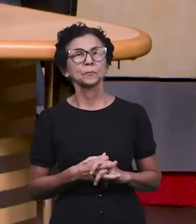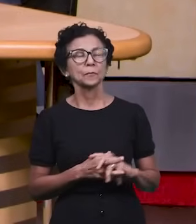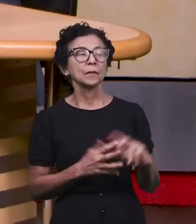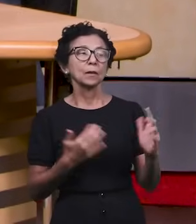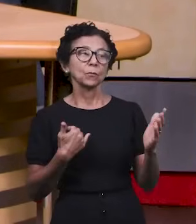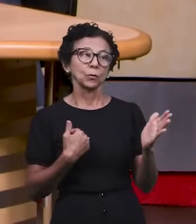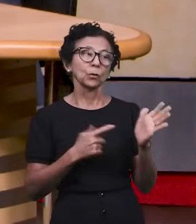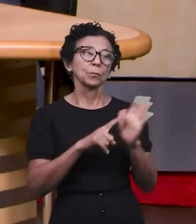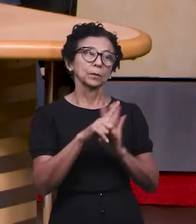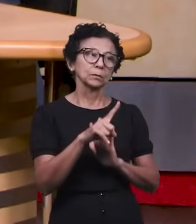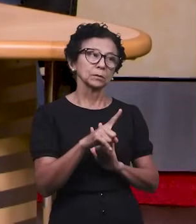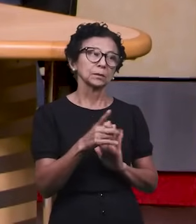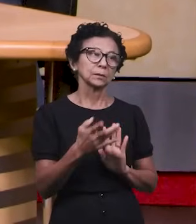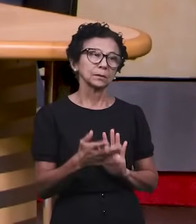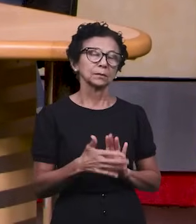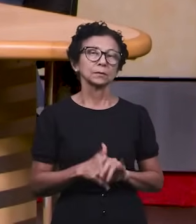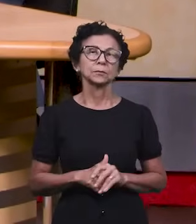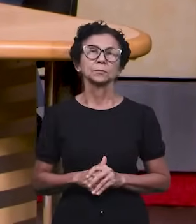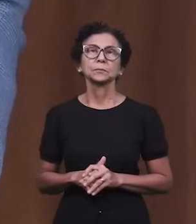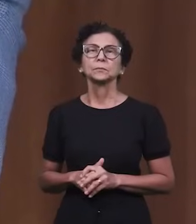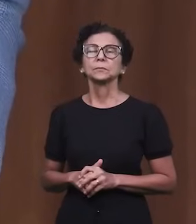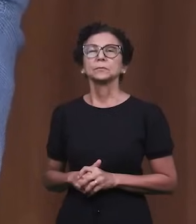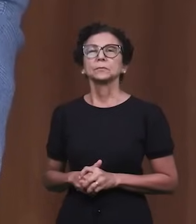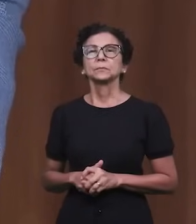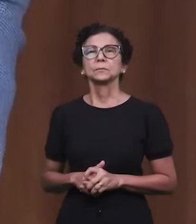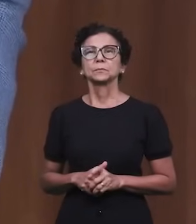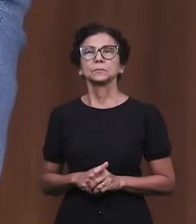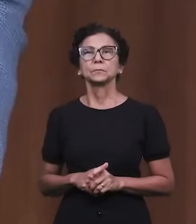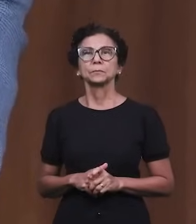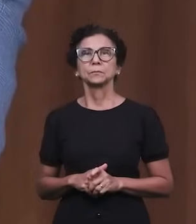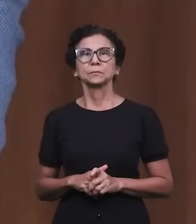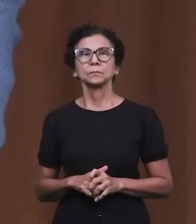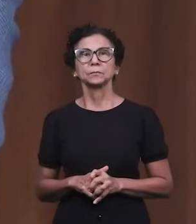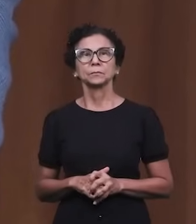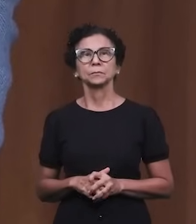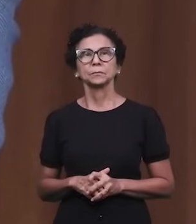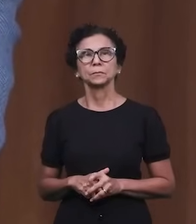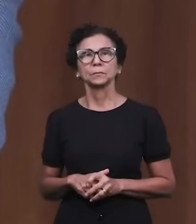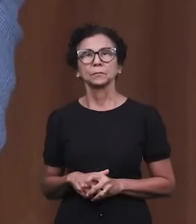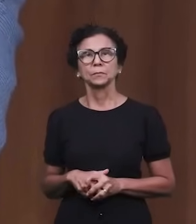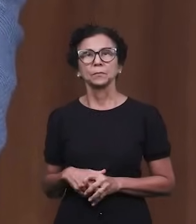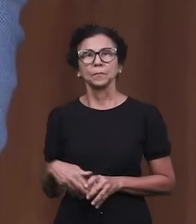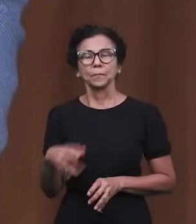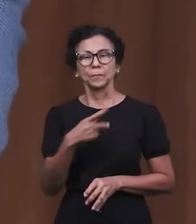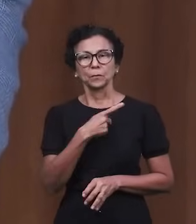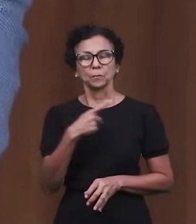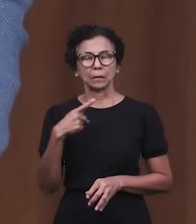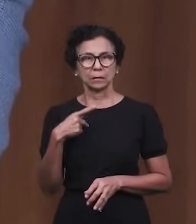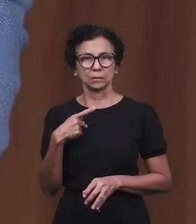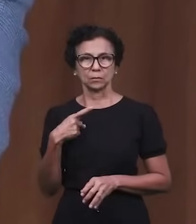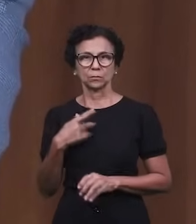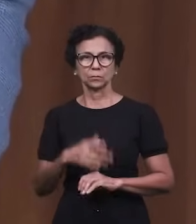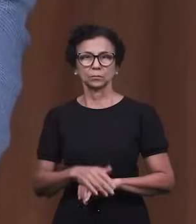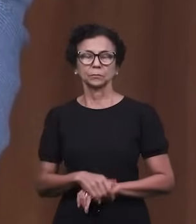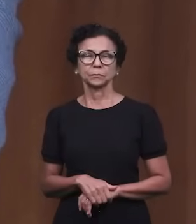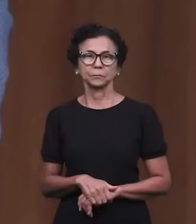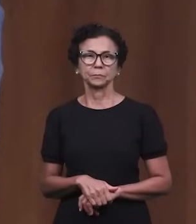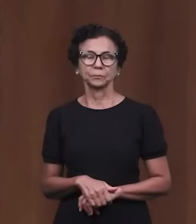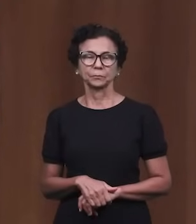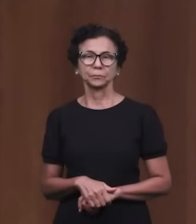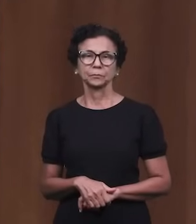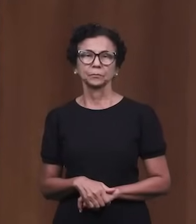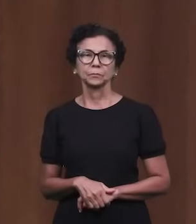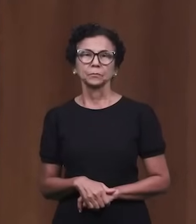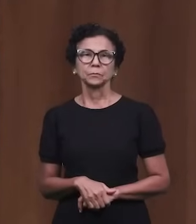você. O pastor tem que estar bem ativo dentro da igreja. Porque nós